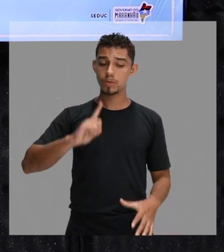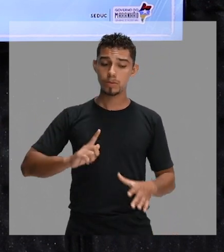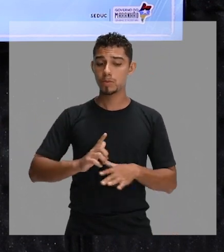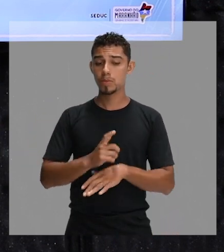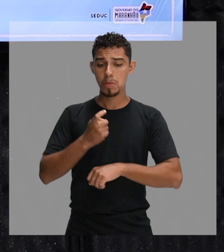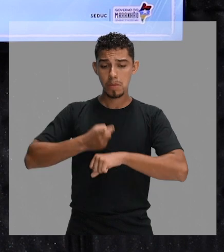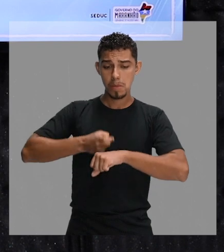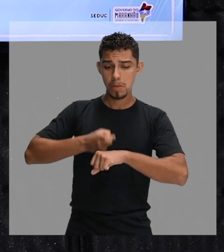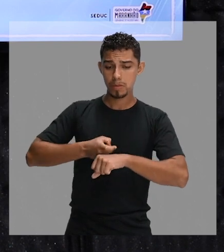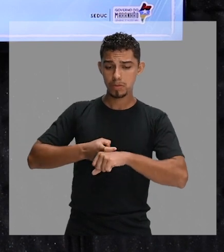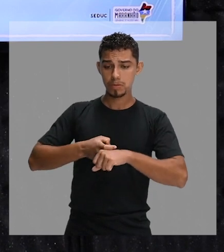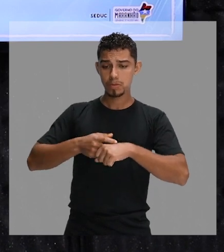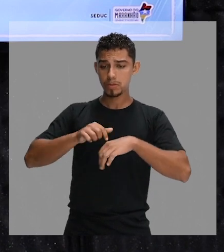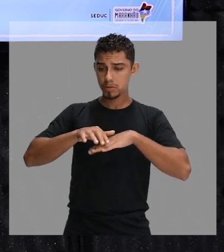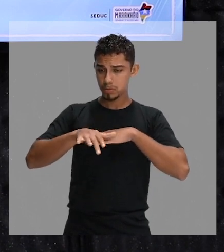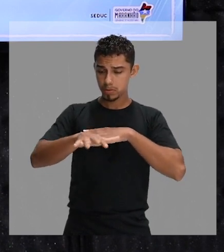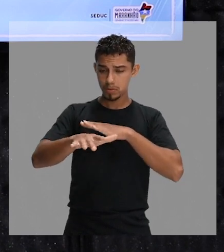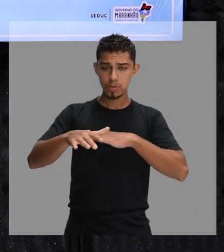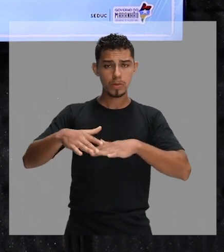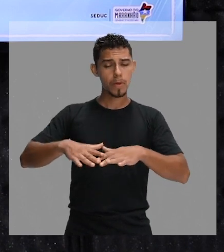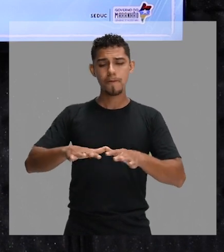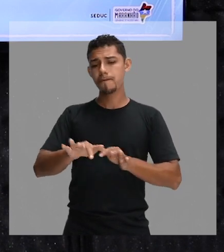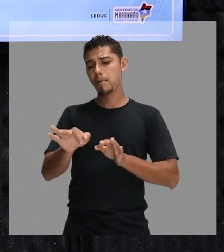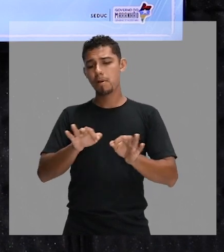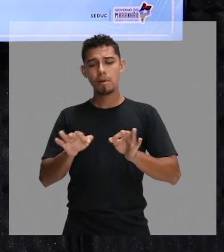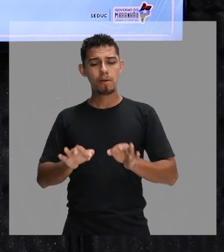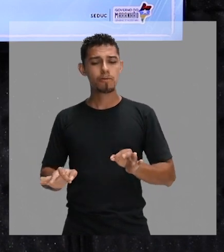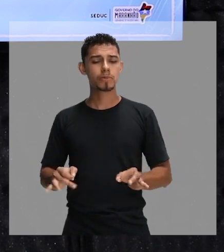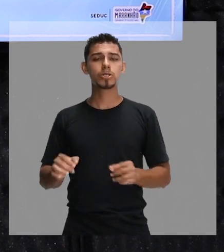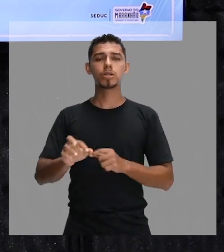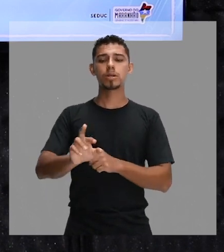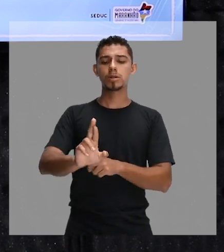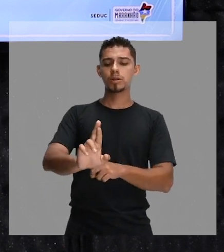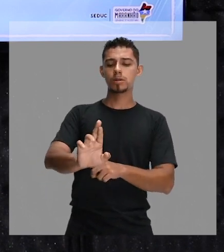consolidar e vai dar origem a diversas formas de relevo.